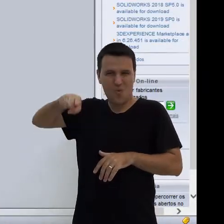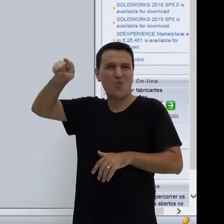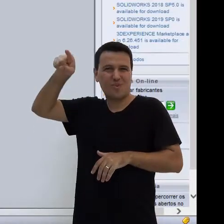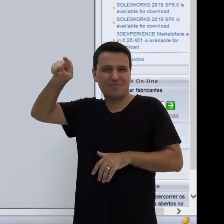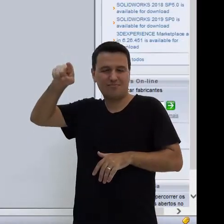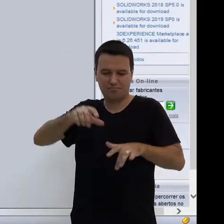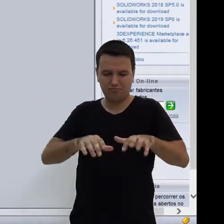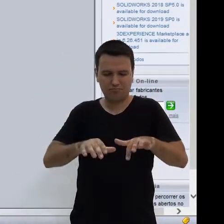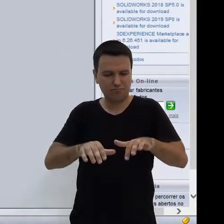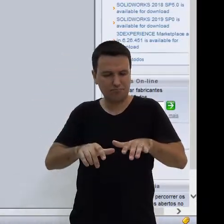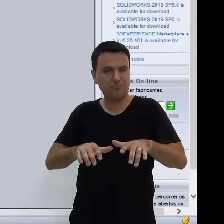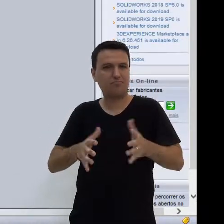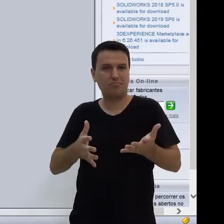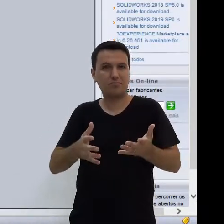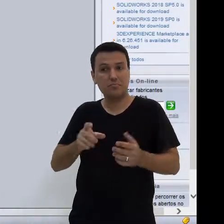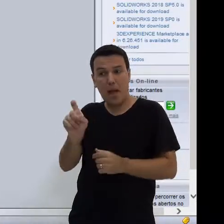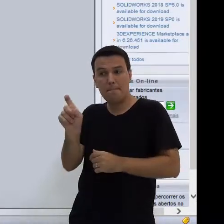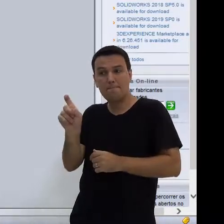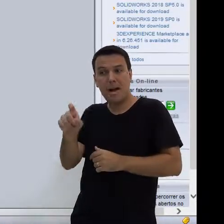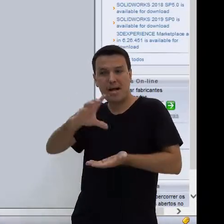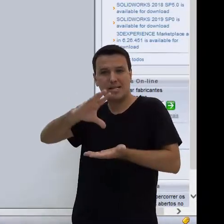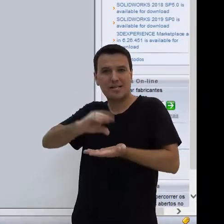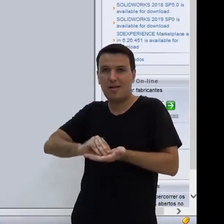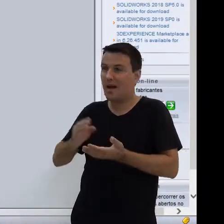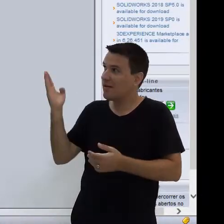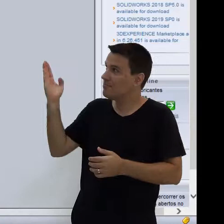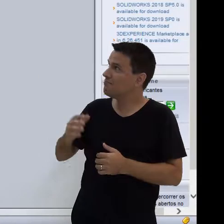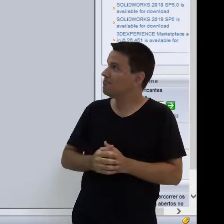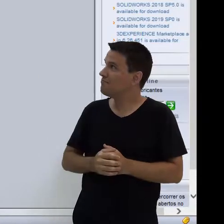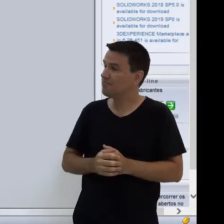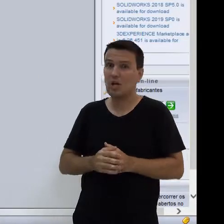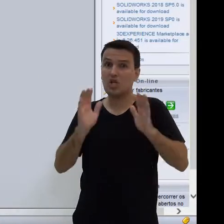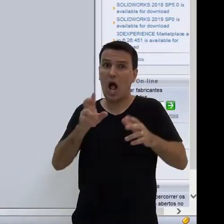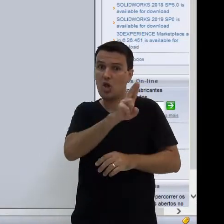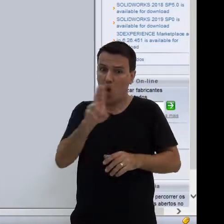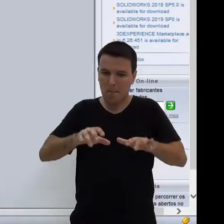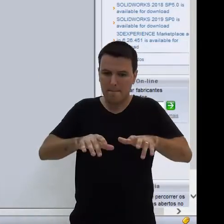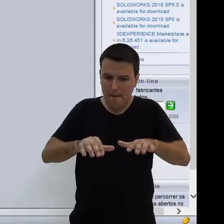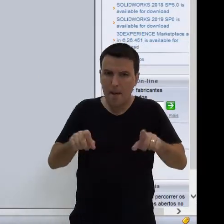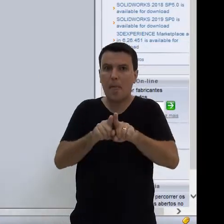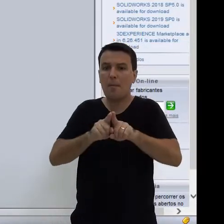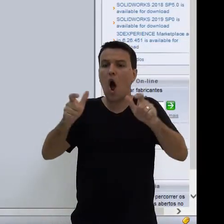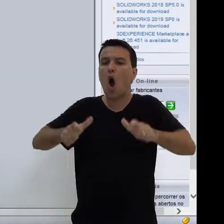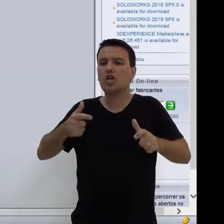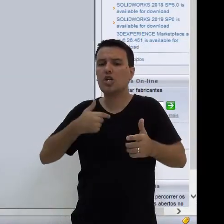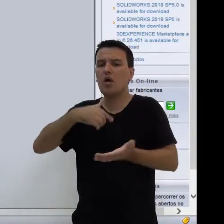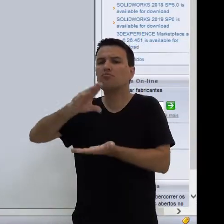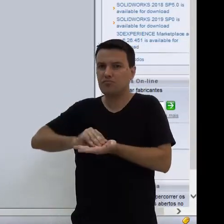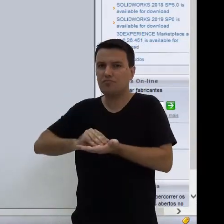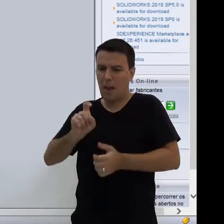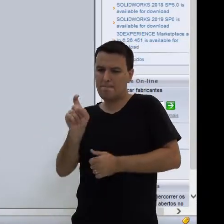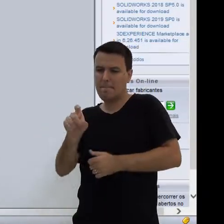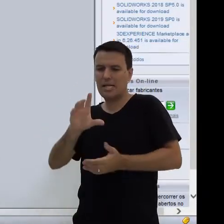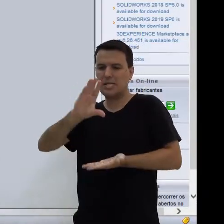01, tá? E vou clicar em salvar. Então eu dei um nome, escolhi um local e salvei.